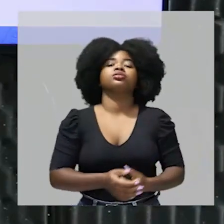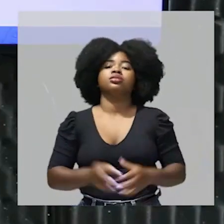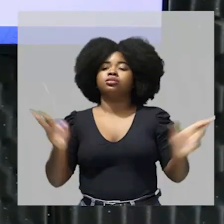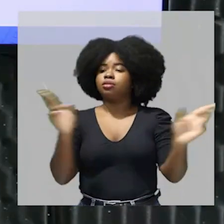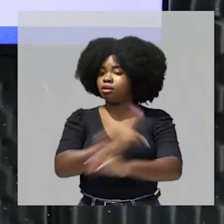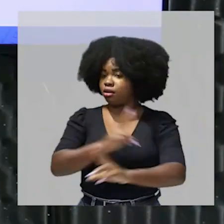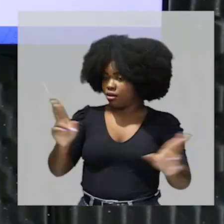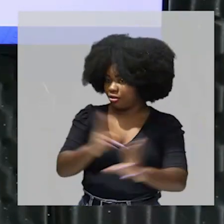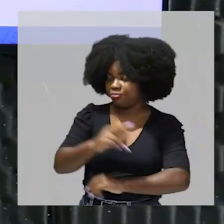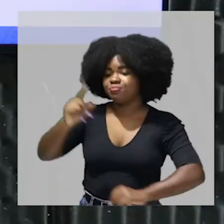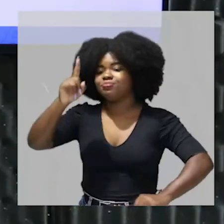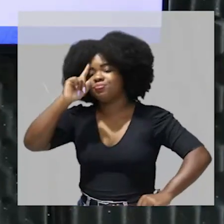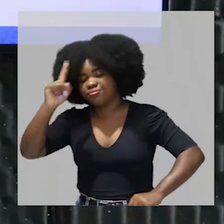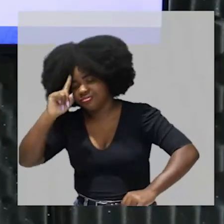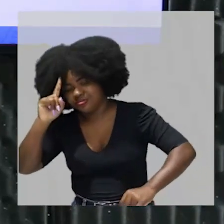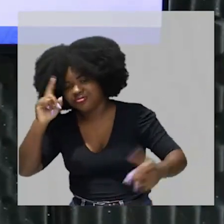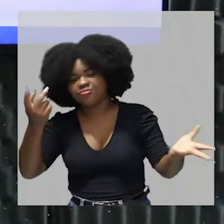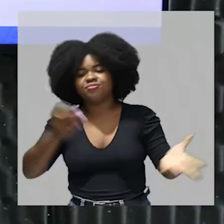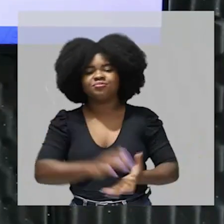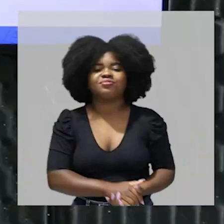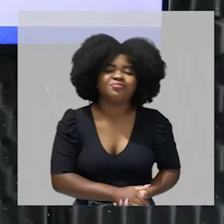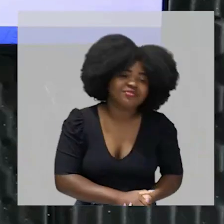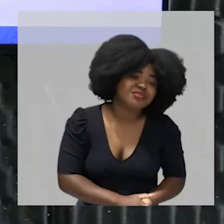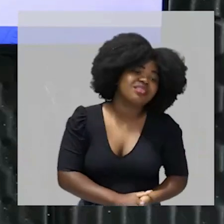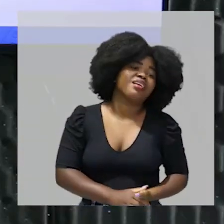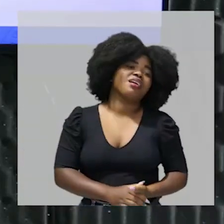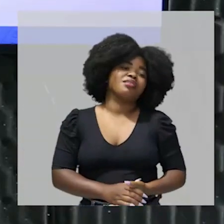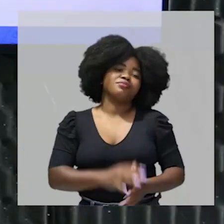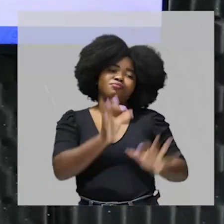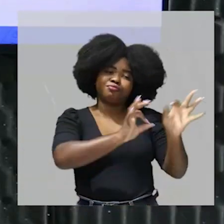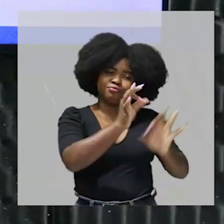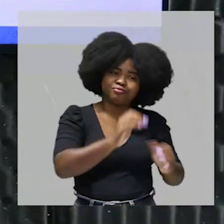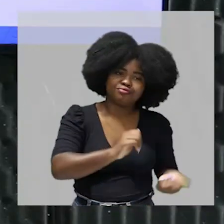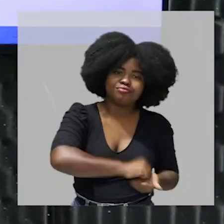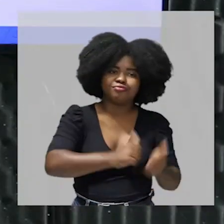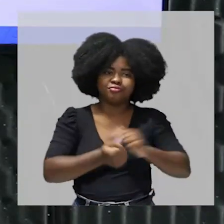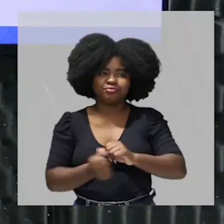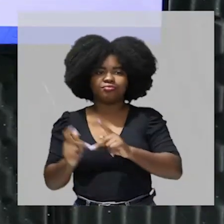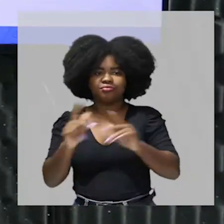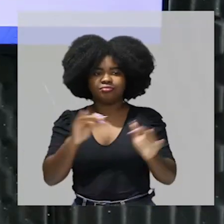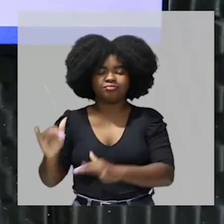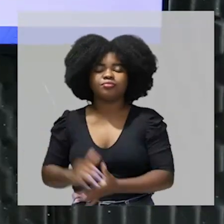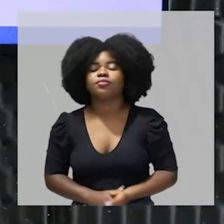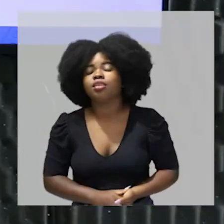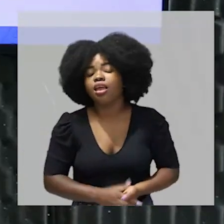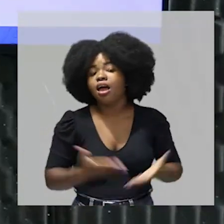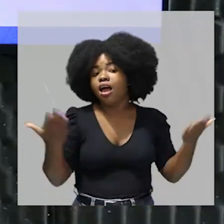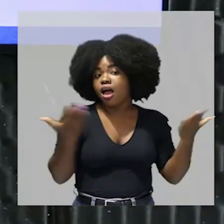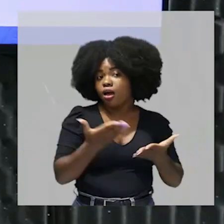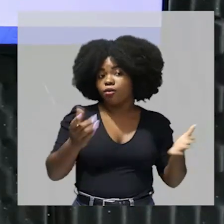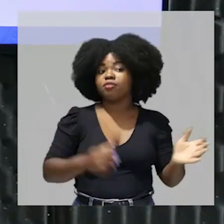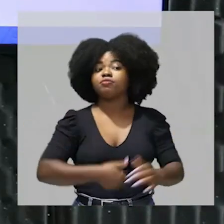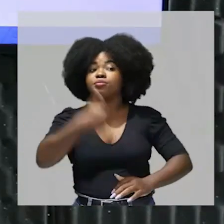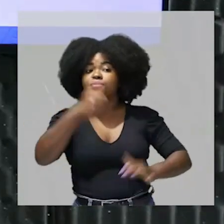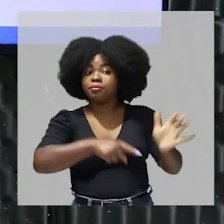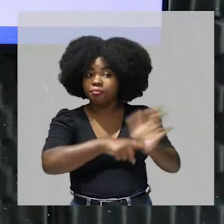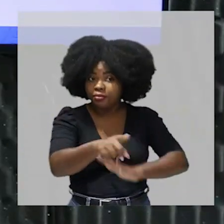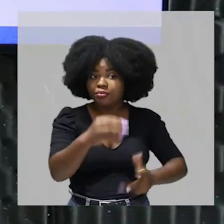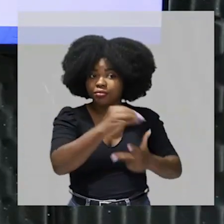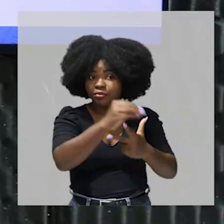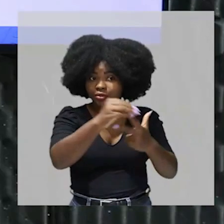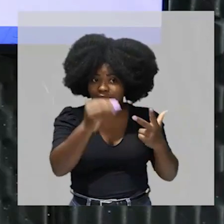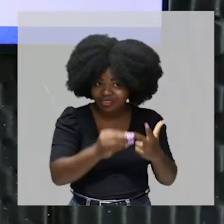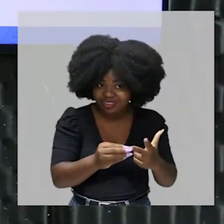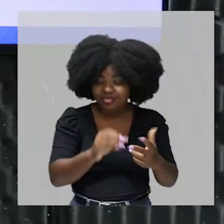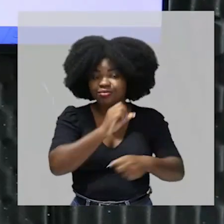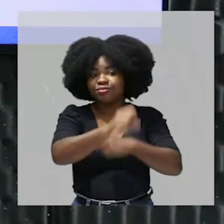do nosso cotidiano E aí nós vamos nos ajustando Tá certo bom vamos para a questão aqui a gente tem uma